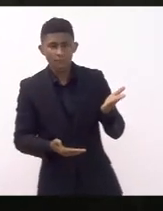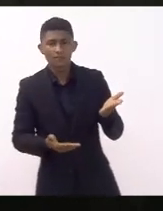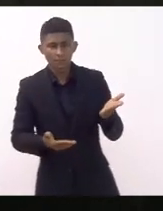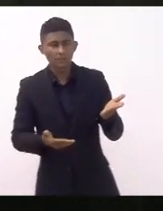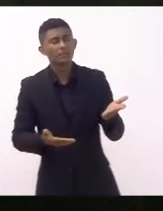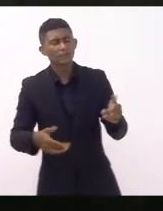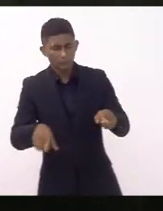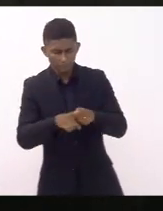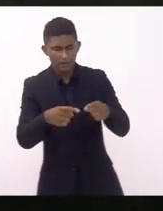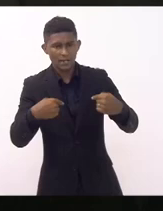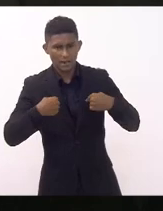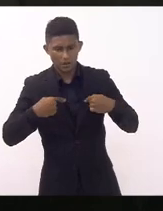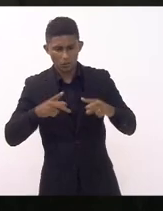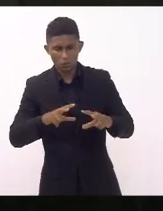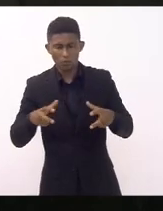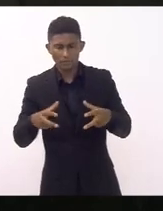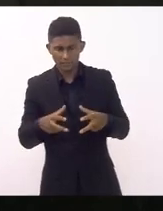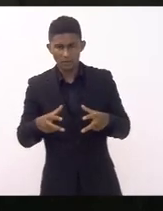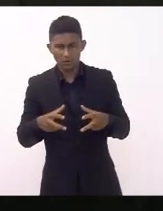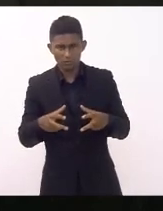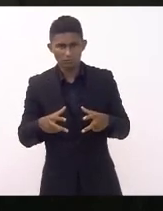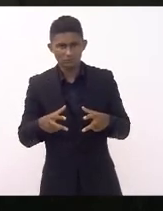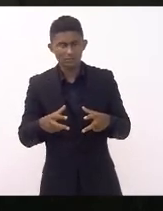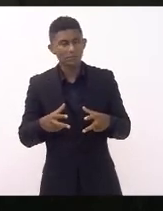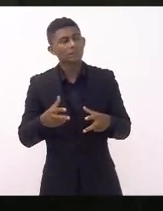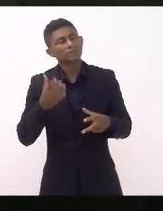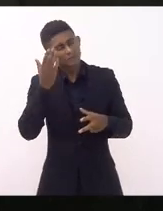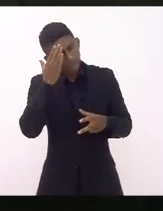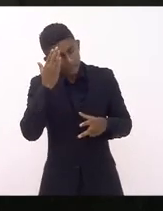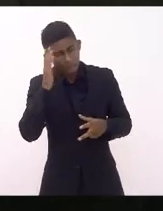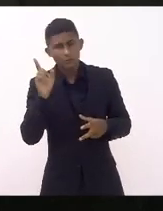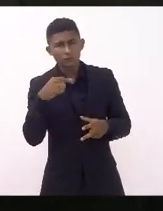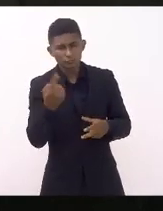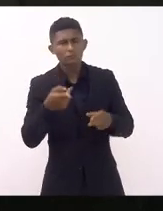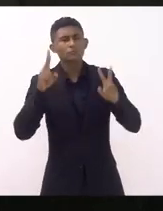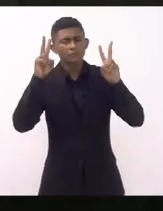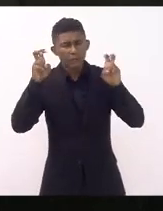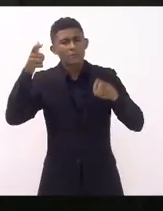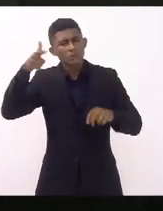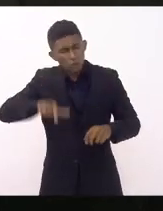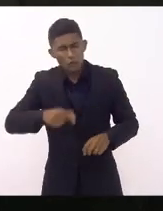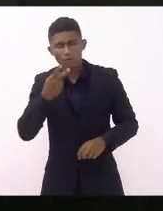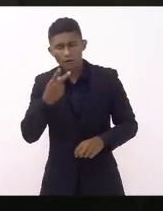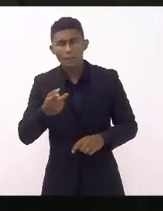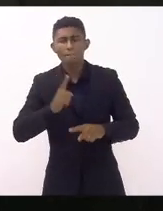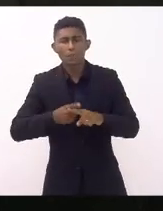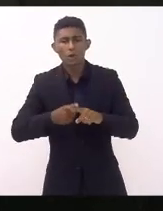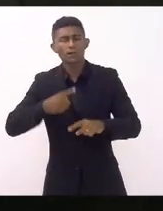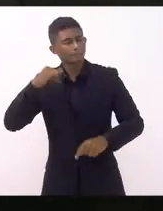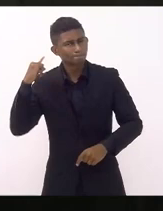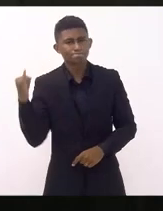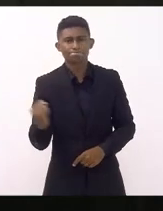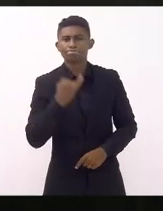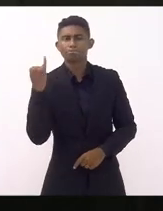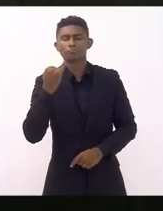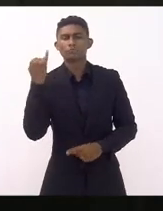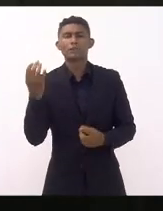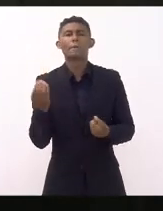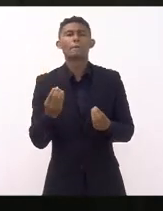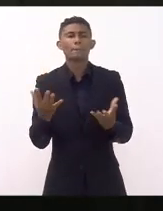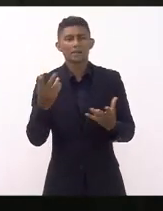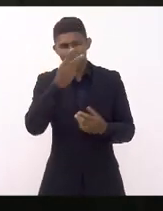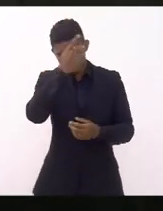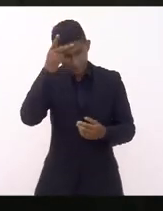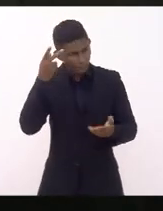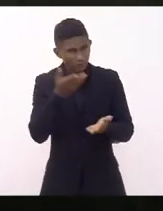da mesma comissão, né, vamos retomar esse assunto, porque é fundamental, não só para os munícipes,